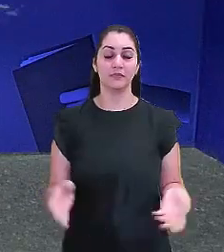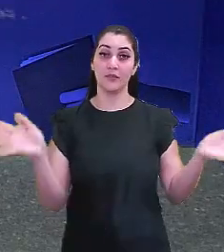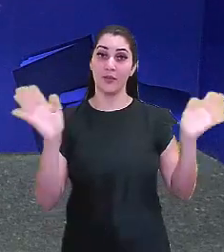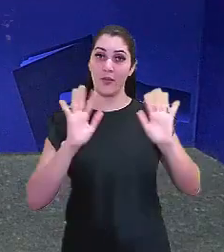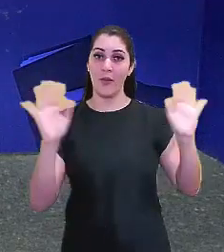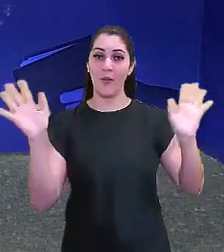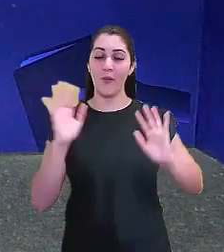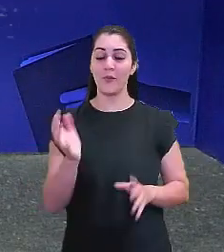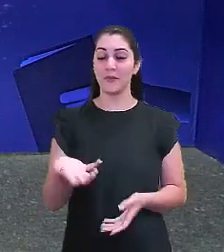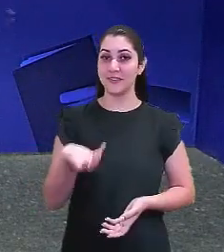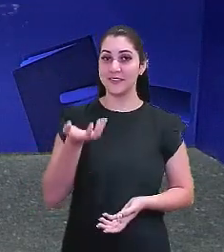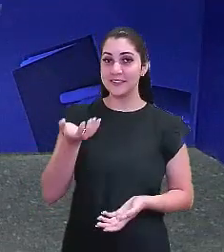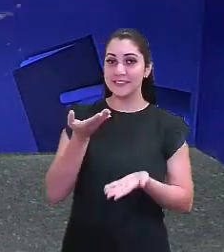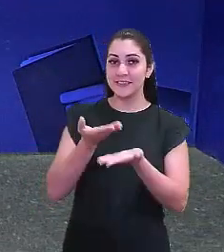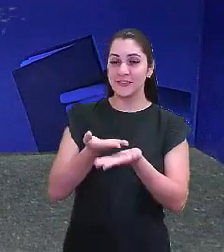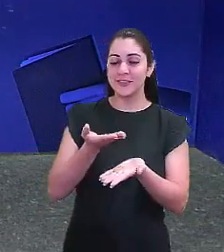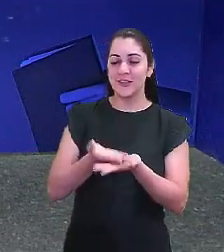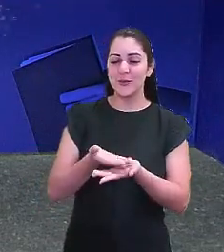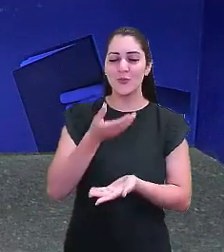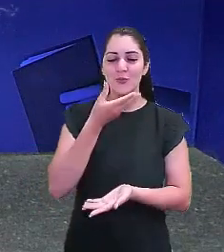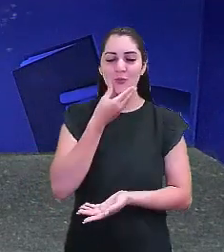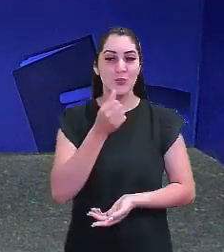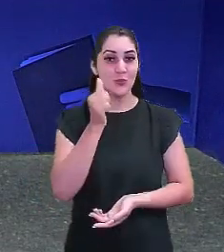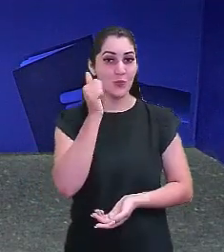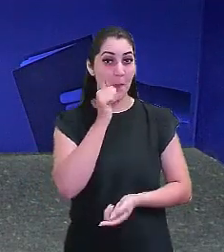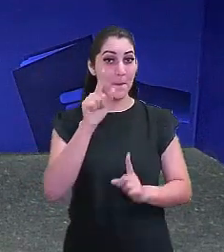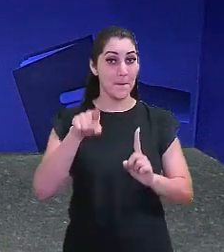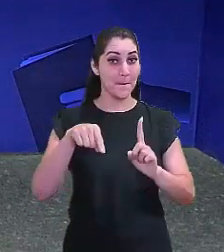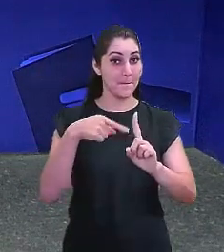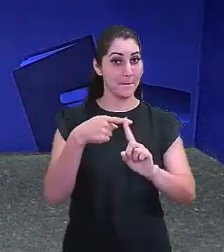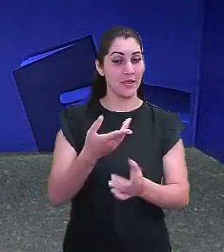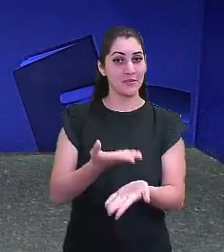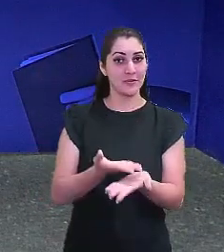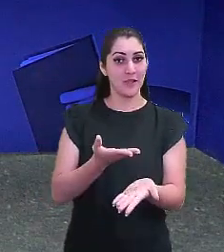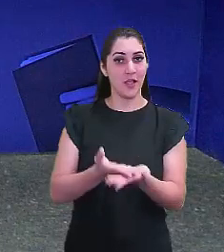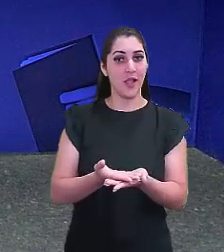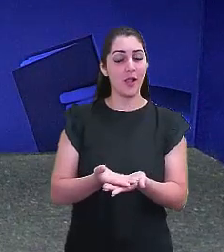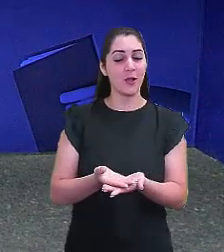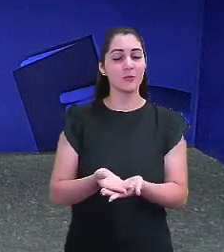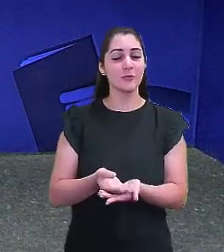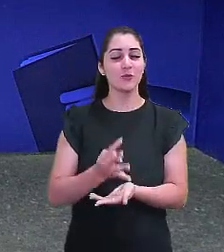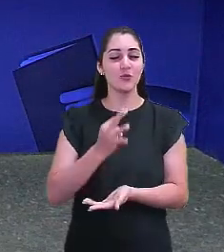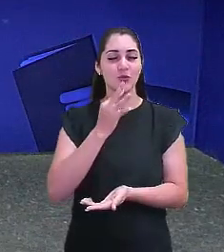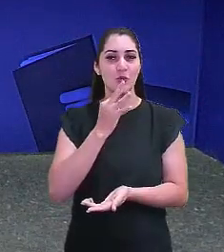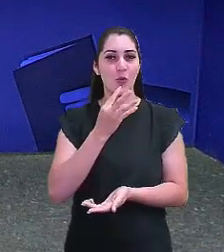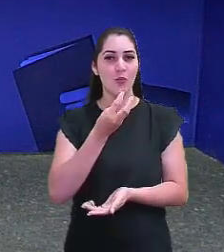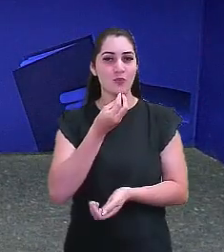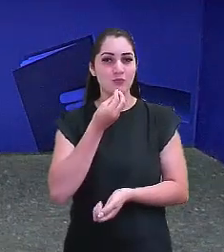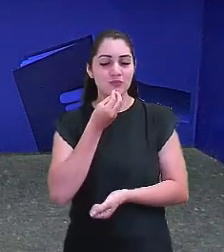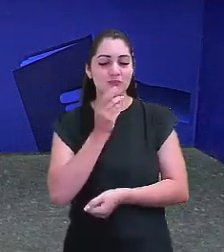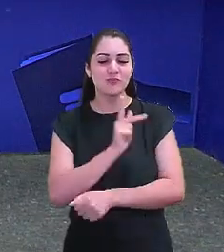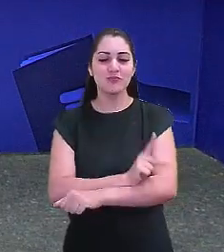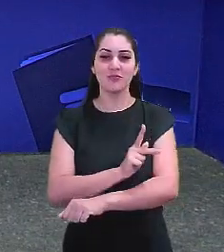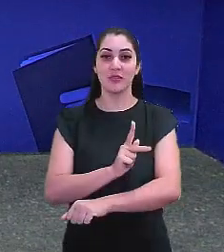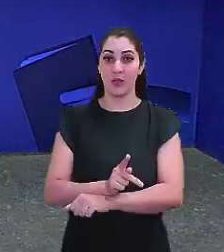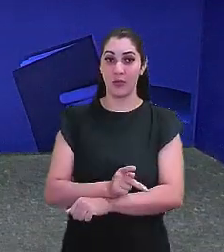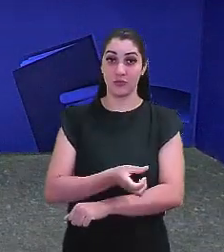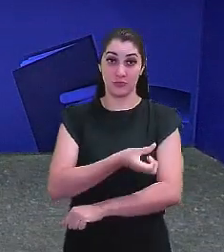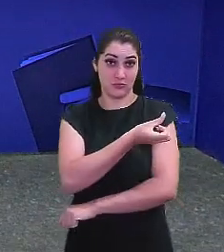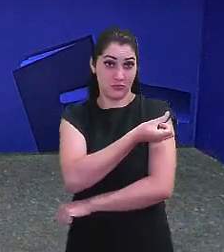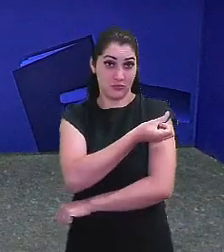Olá, queridos alunos, queridas alunas. Vamos para mais uma aula, nosso fortalecimento pedagógico para as turmas de sextos